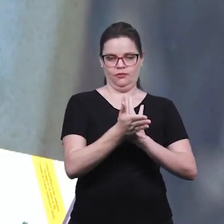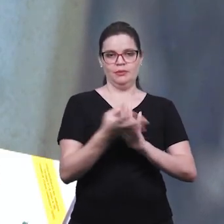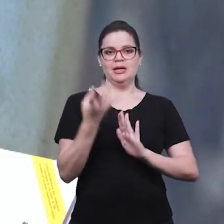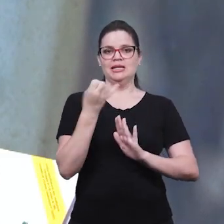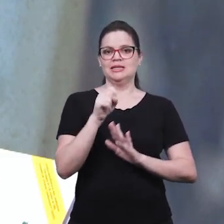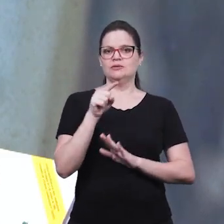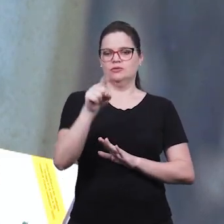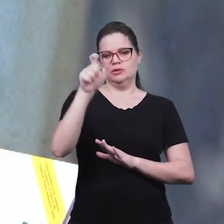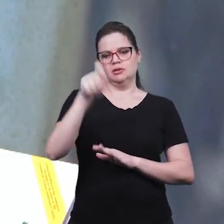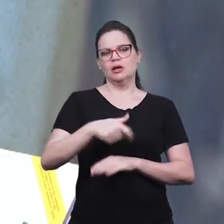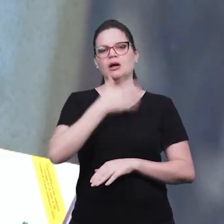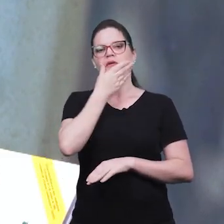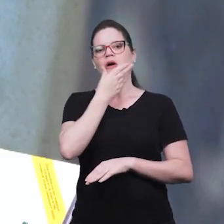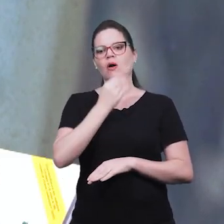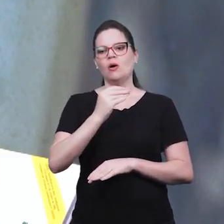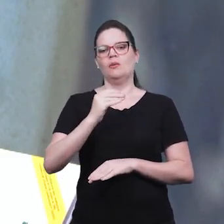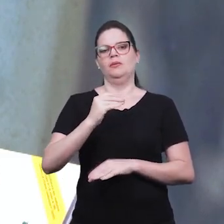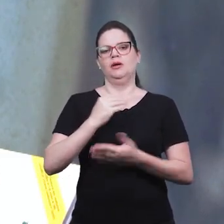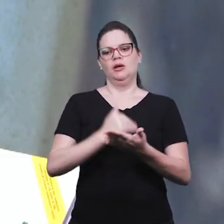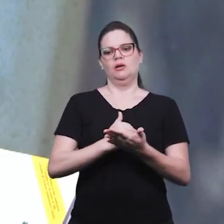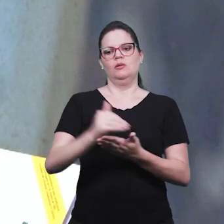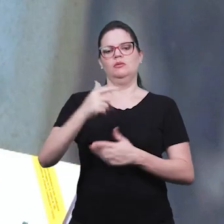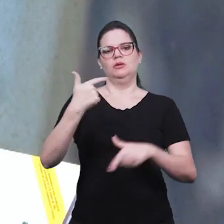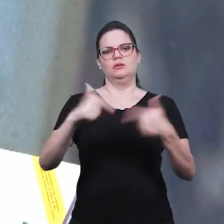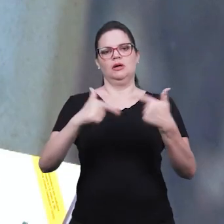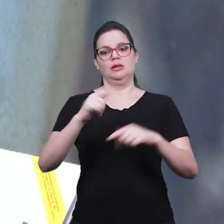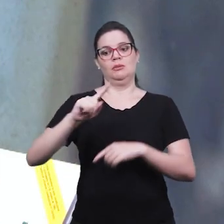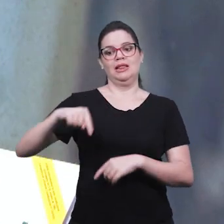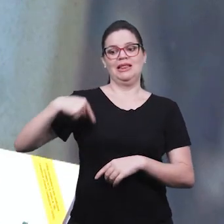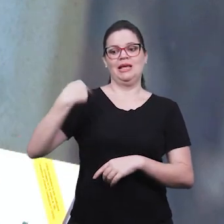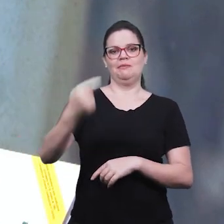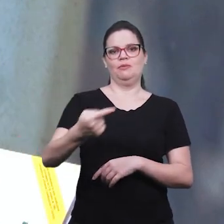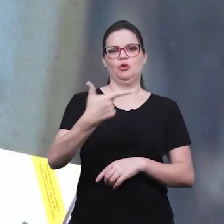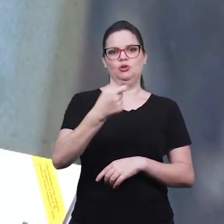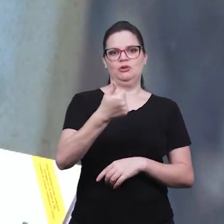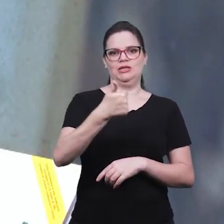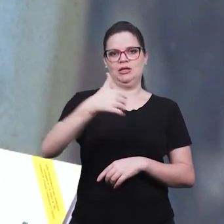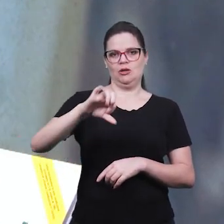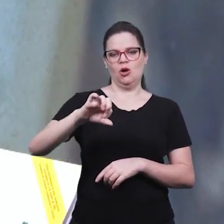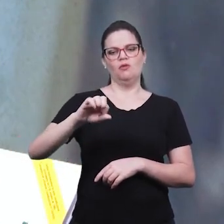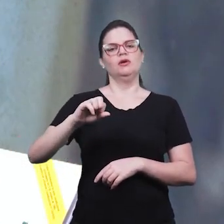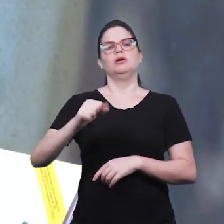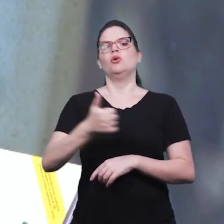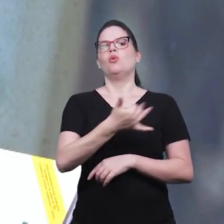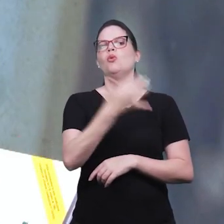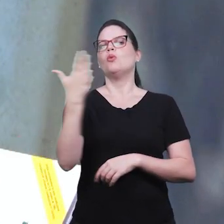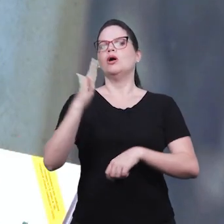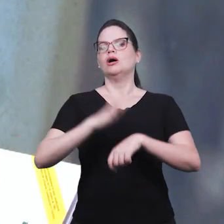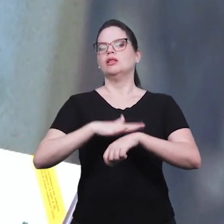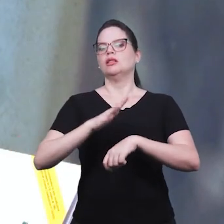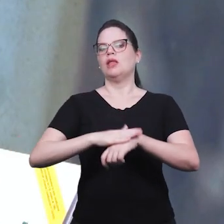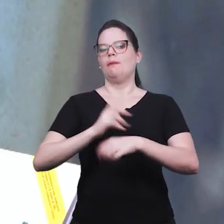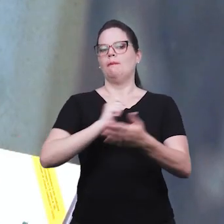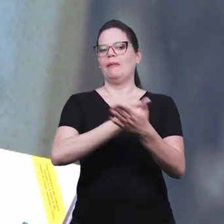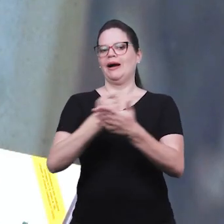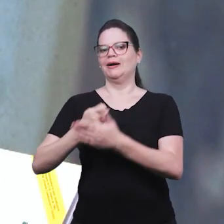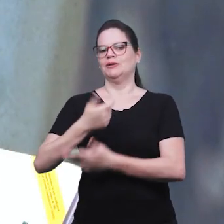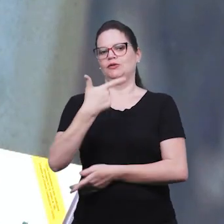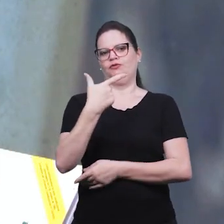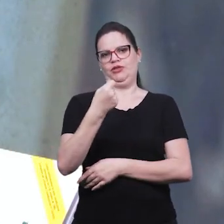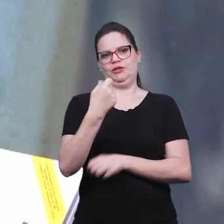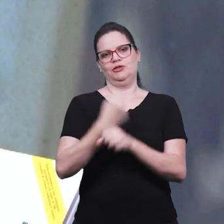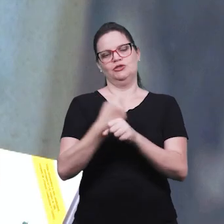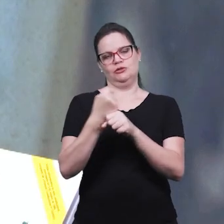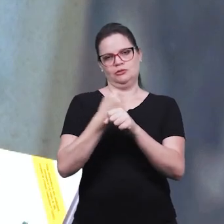Se você começou a trabalhar, o homem, no caso, pós 2019, são 20 anos de contribuição. Então,